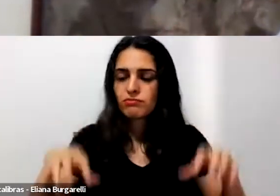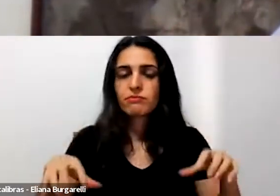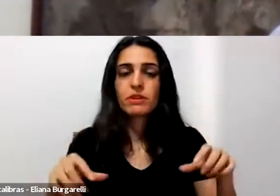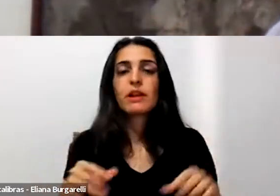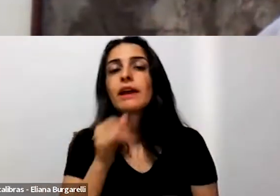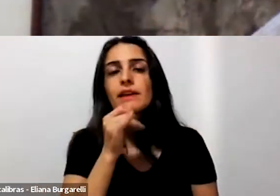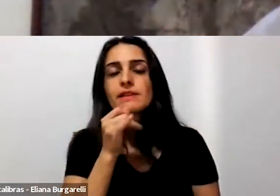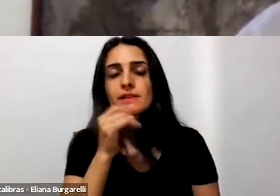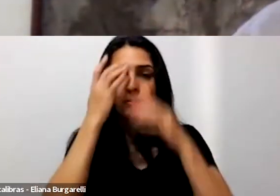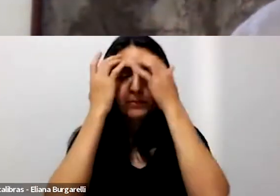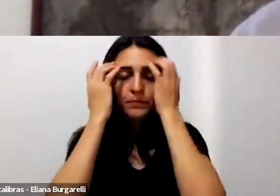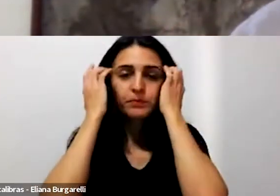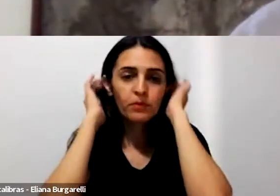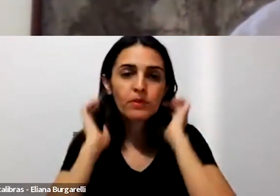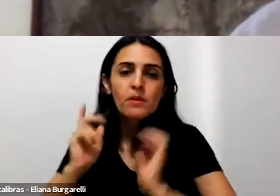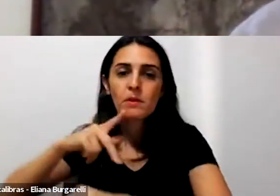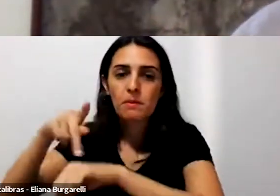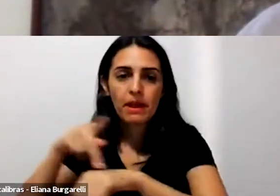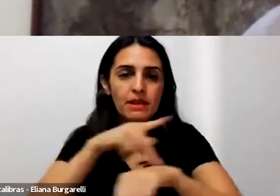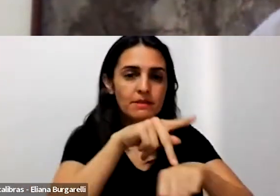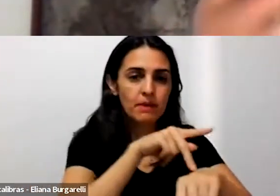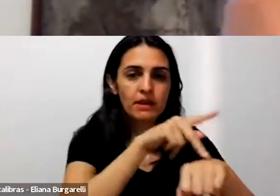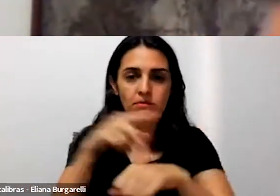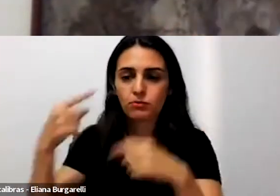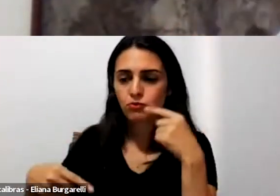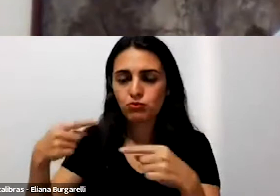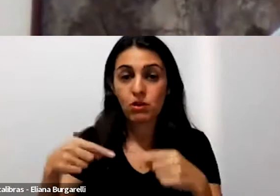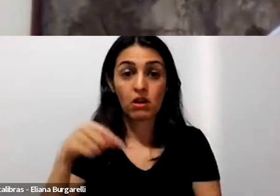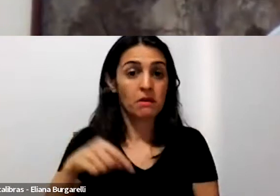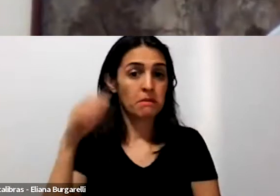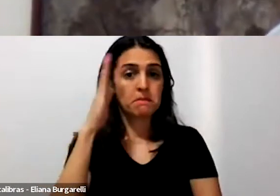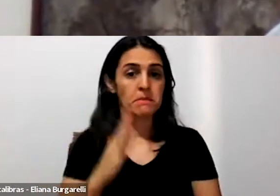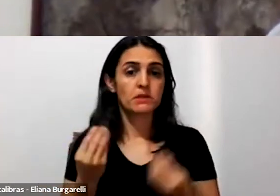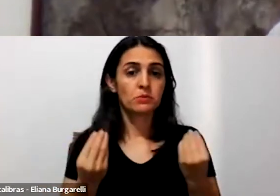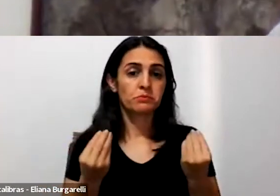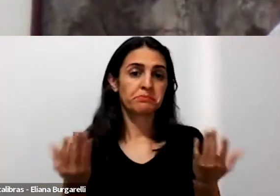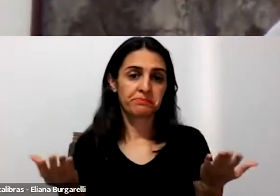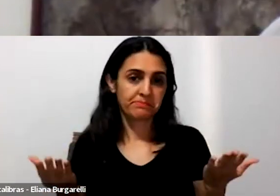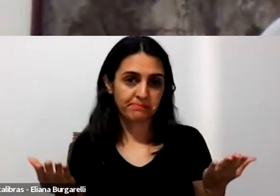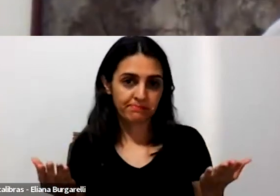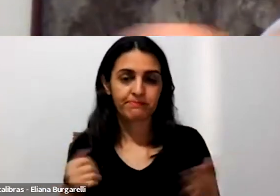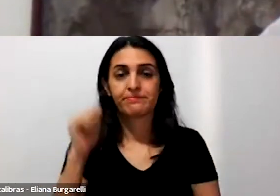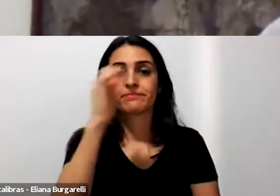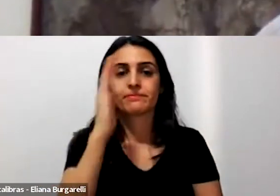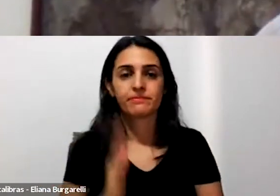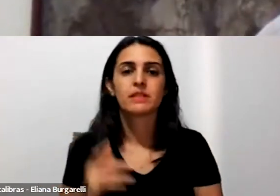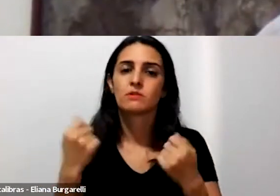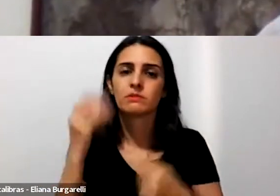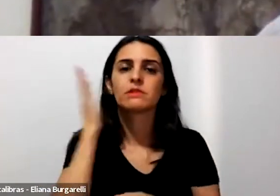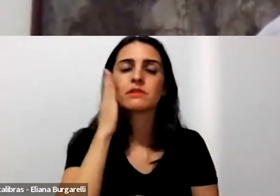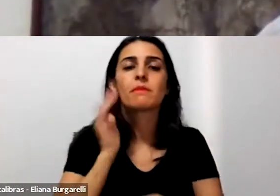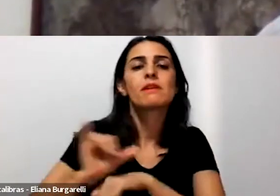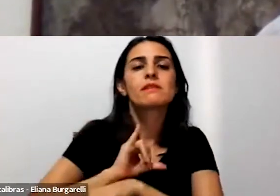o Brasil precisa saber por onde que ele vai. E o Brasil precisa ter na cooperação internacional um papel estratégico de construção de